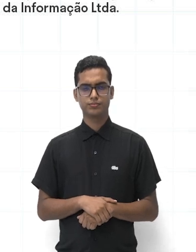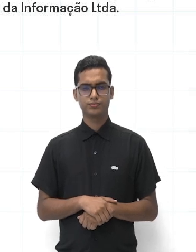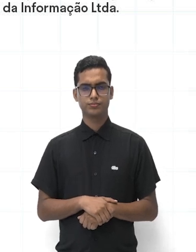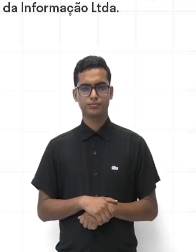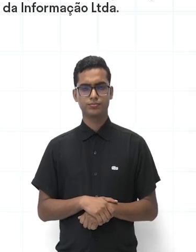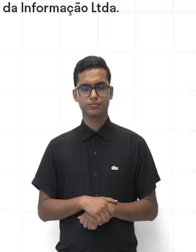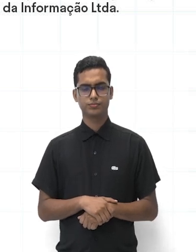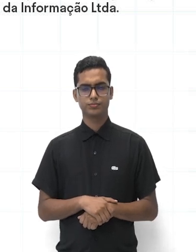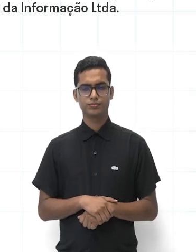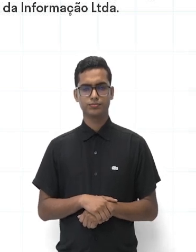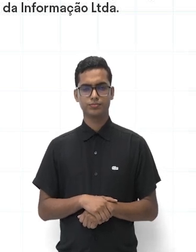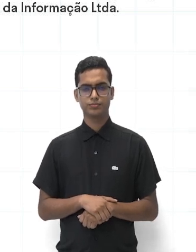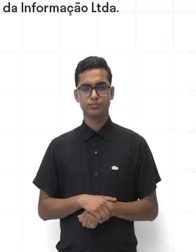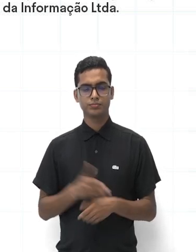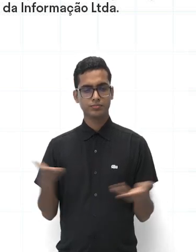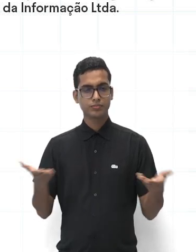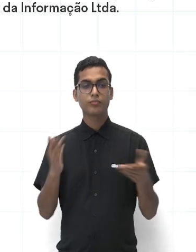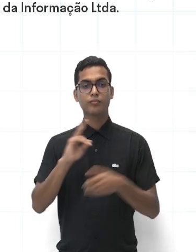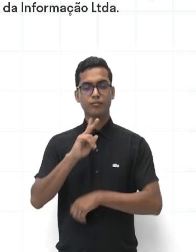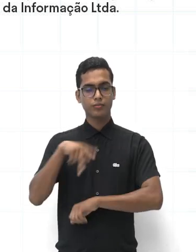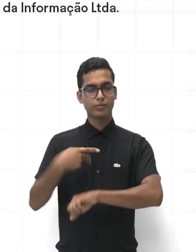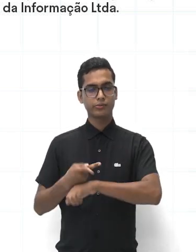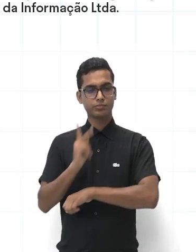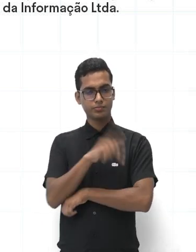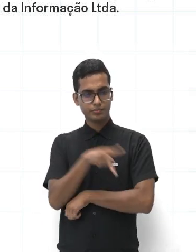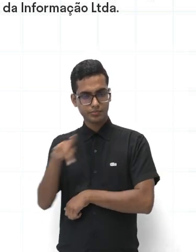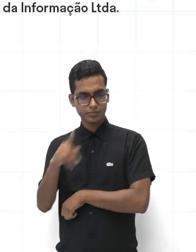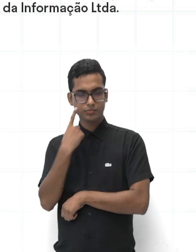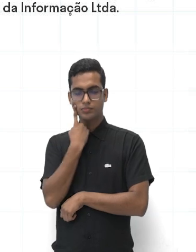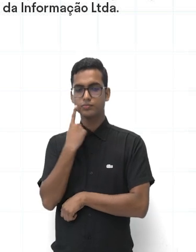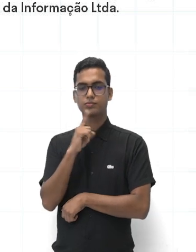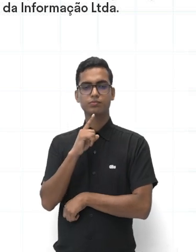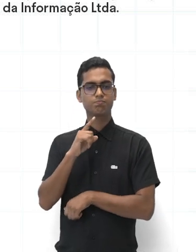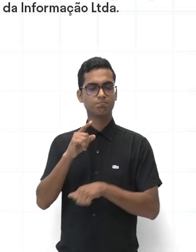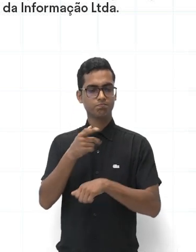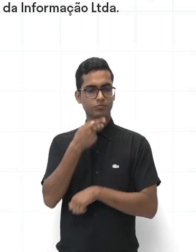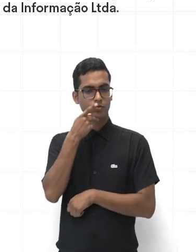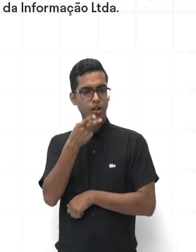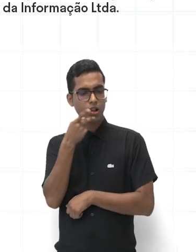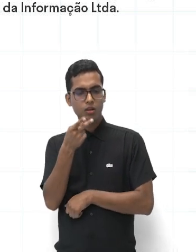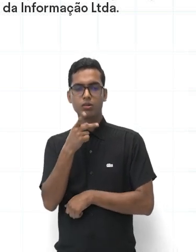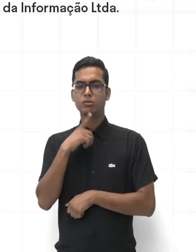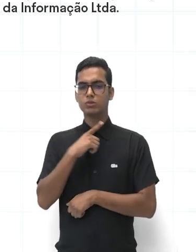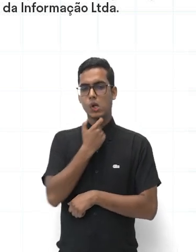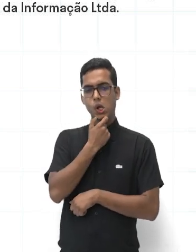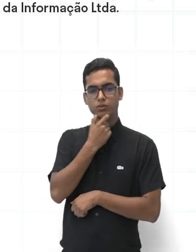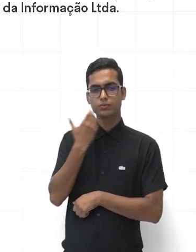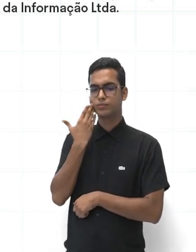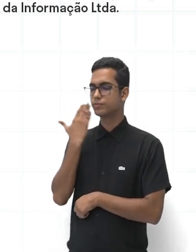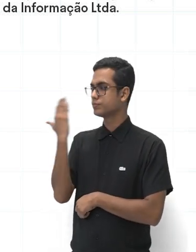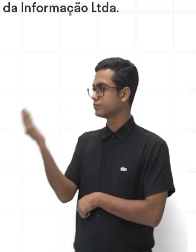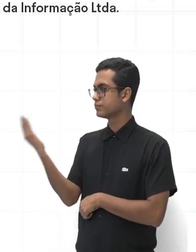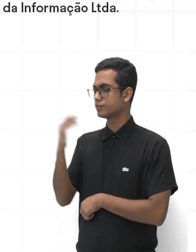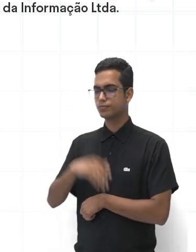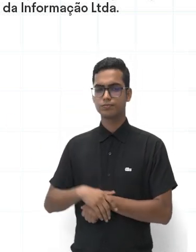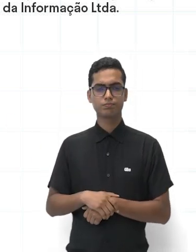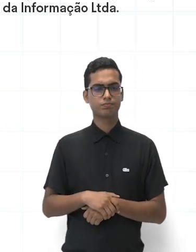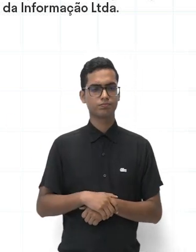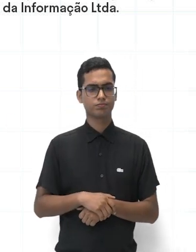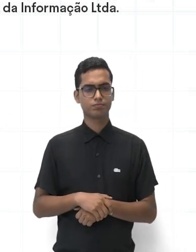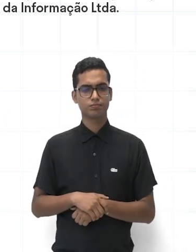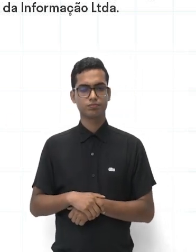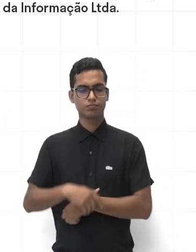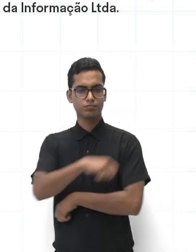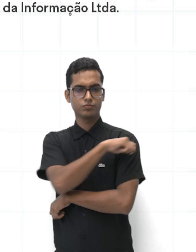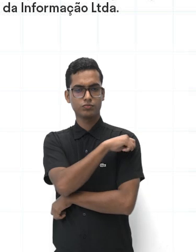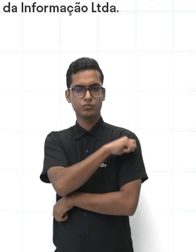today. Então já acabou a aula. Thank you everyone, obrigada gente, thank you. E para ir